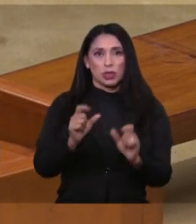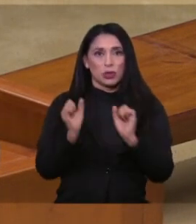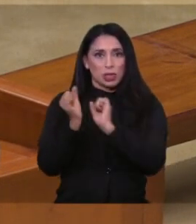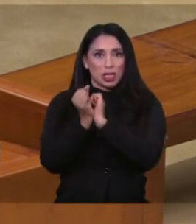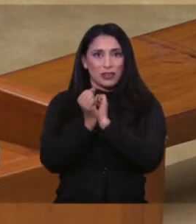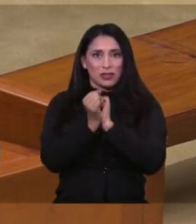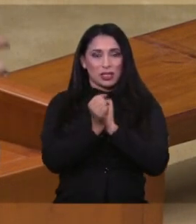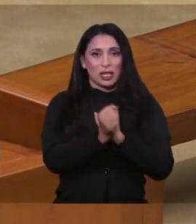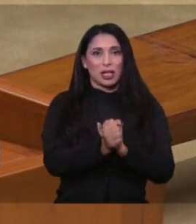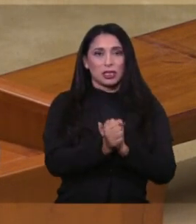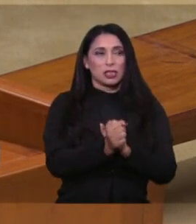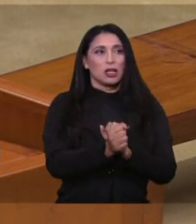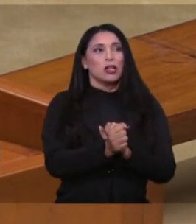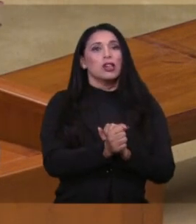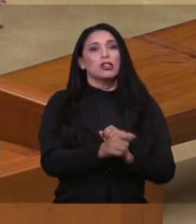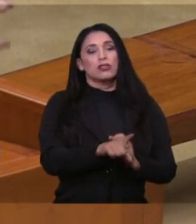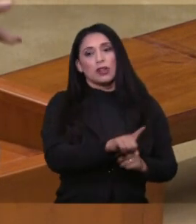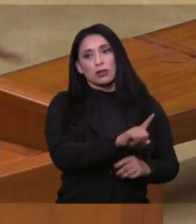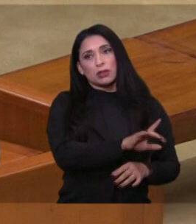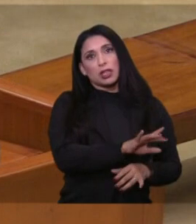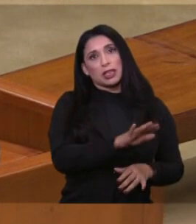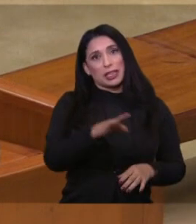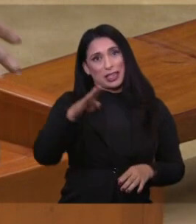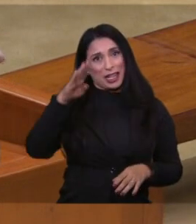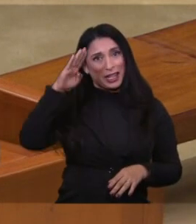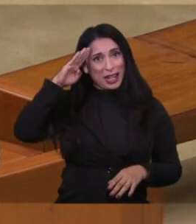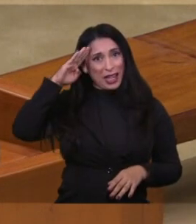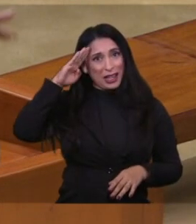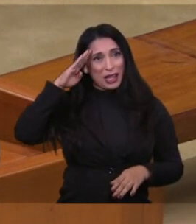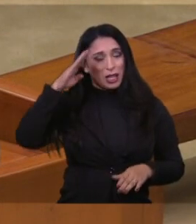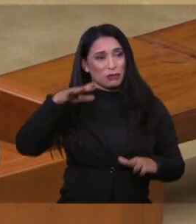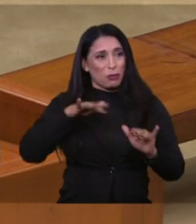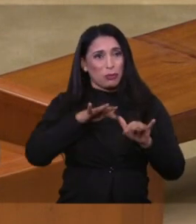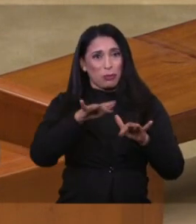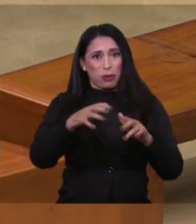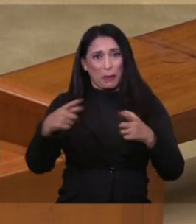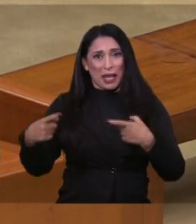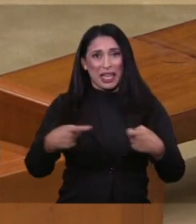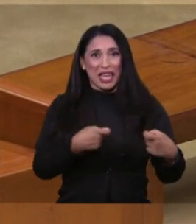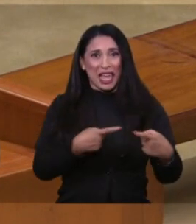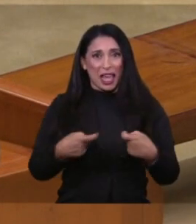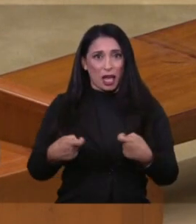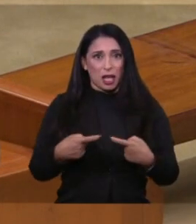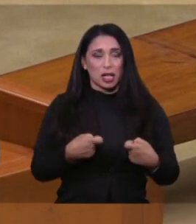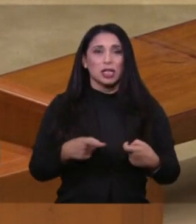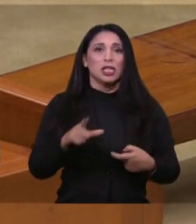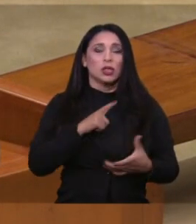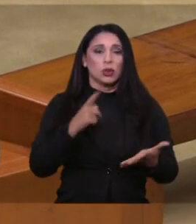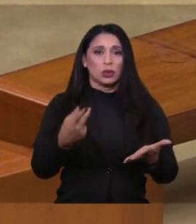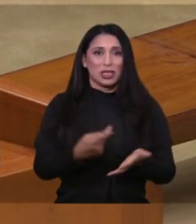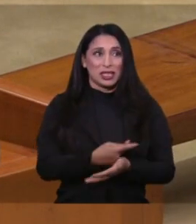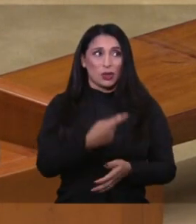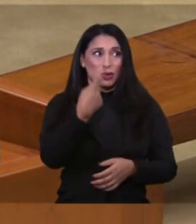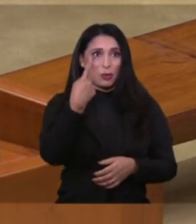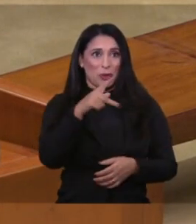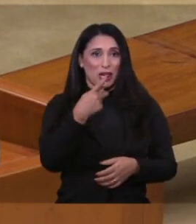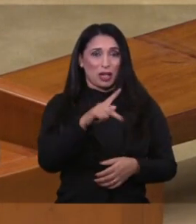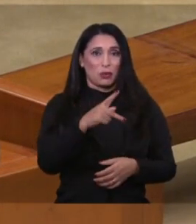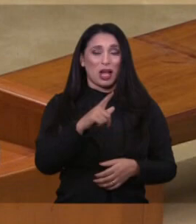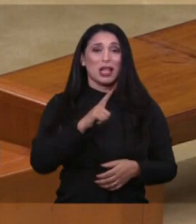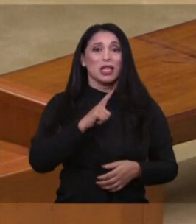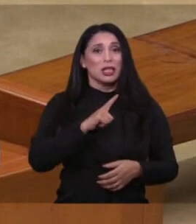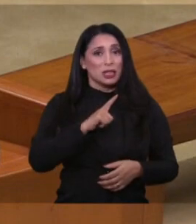recrutadas para servir ao país no contexto de guerra. A Guerra do Paraguai tem o sangue negro derramado em